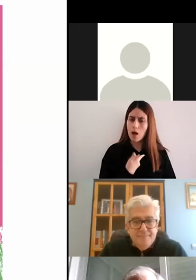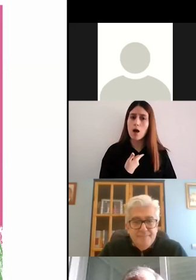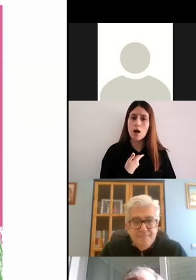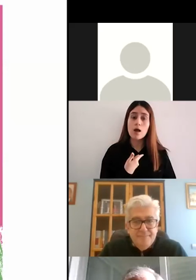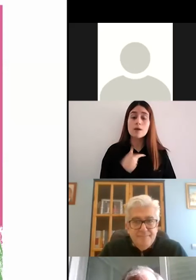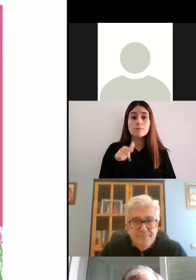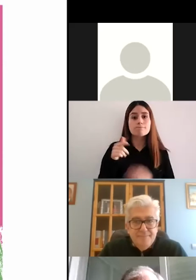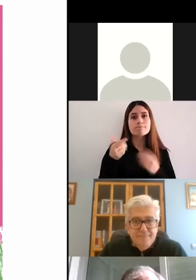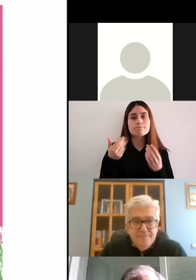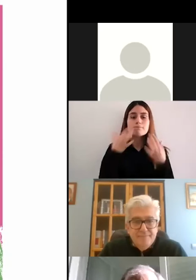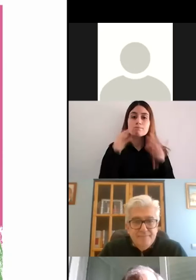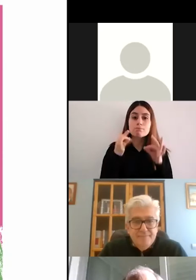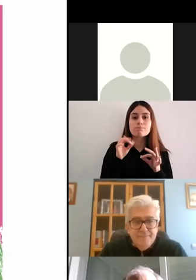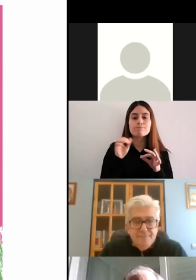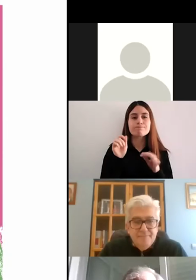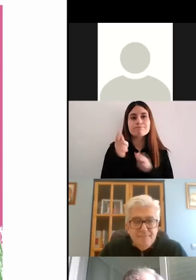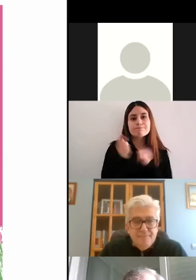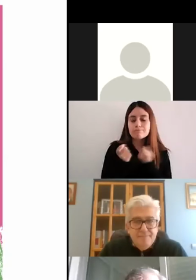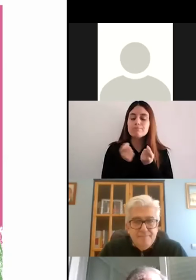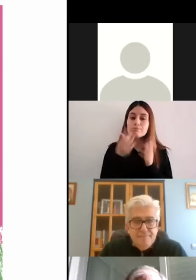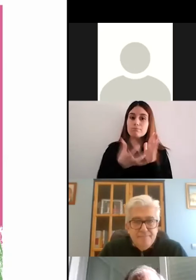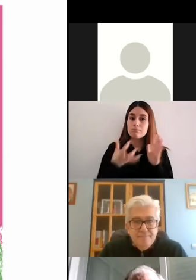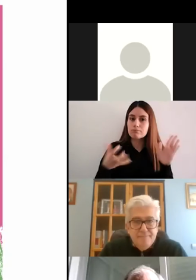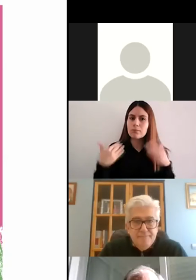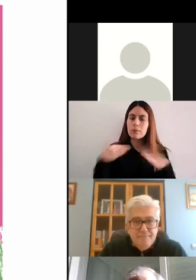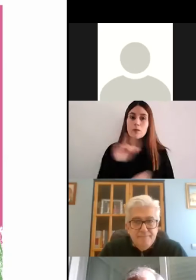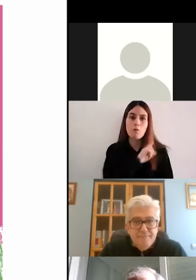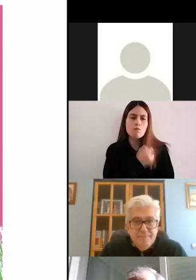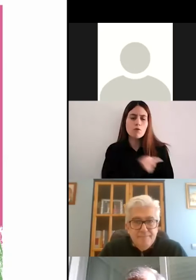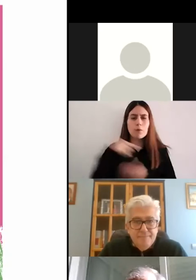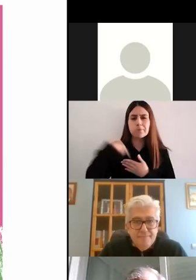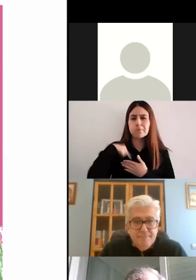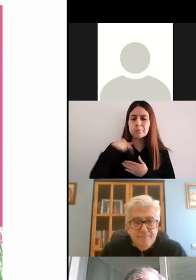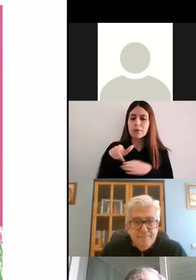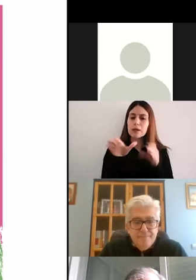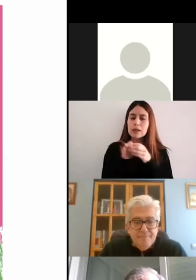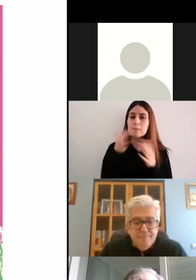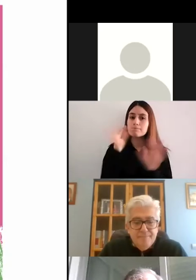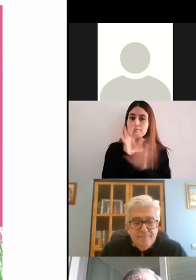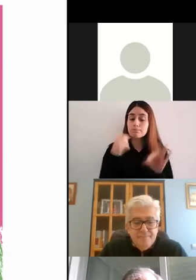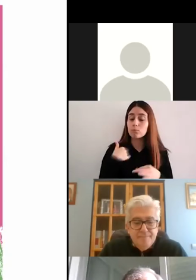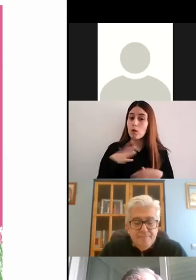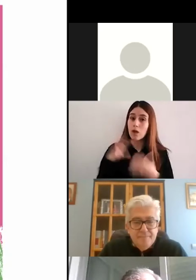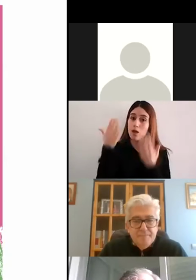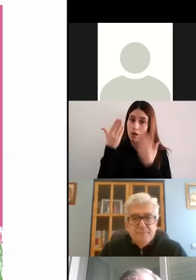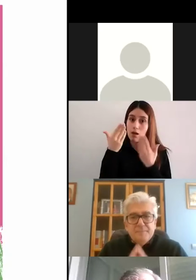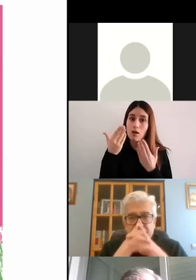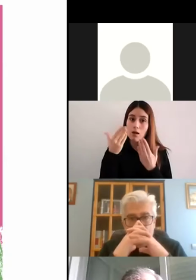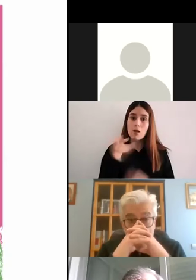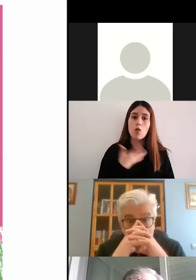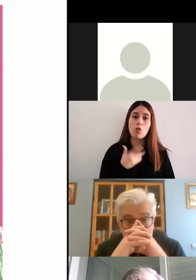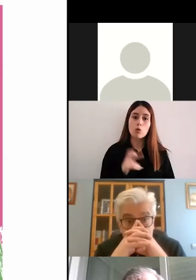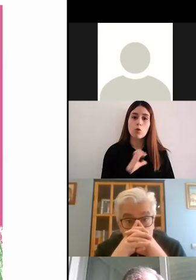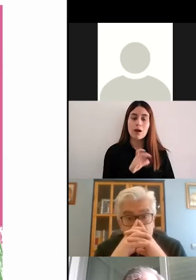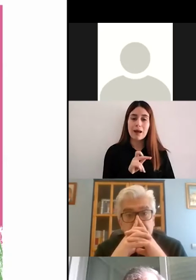naturalmente uma organização complexa, mas a força de vontade desta equipa maravilhosa, a quem eu queria saudar, desde a doutora Carla